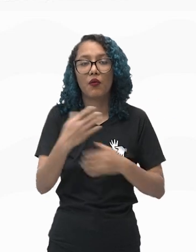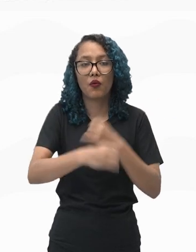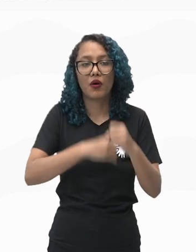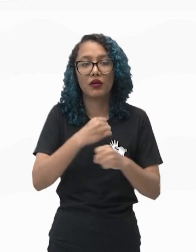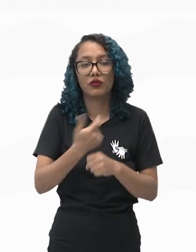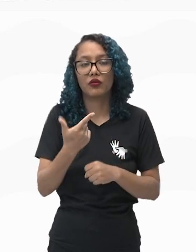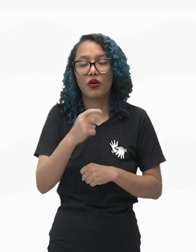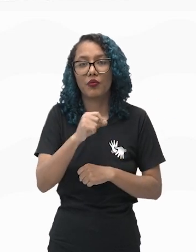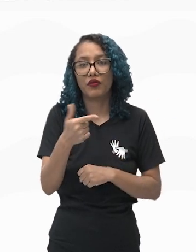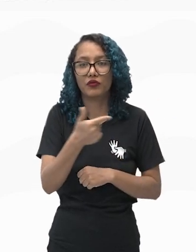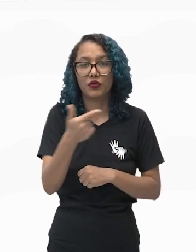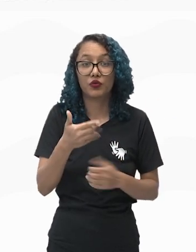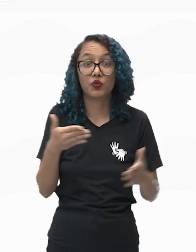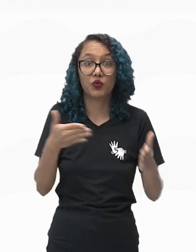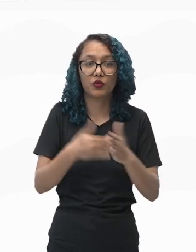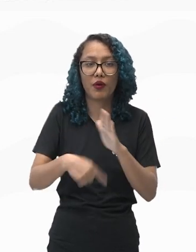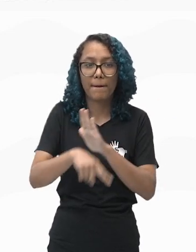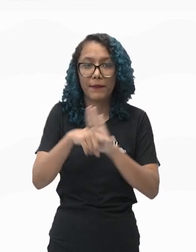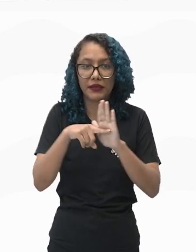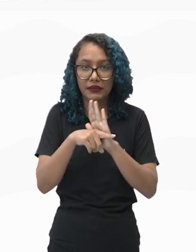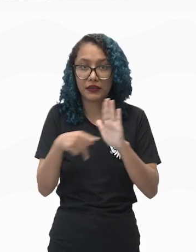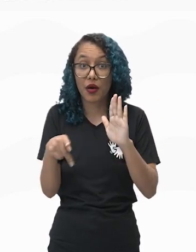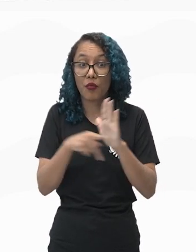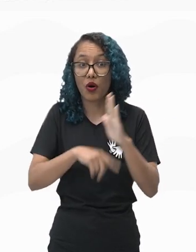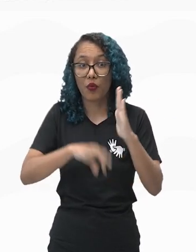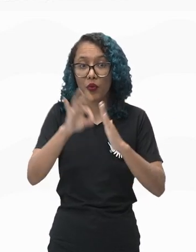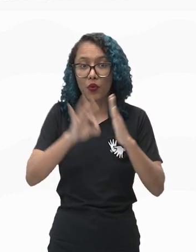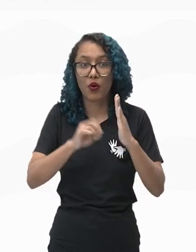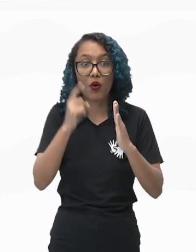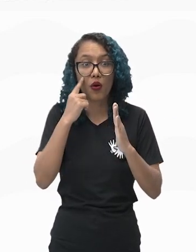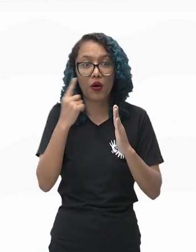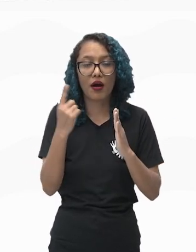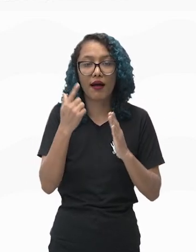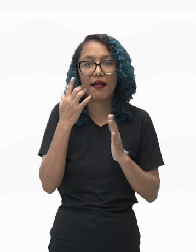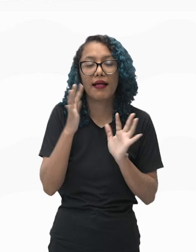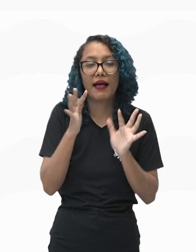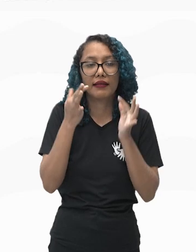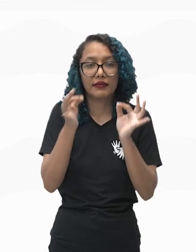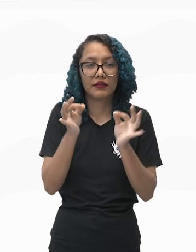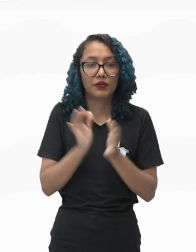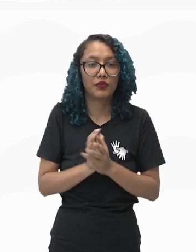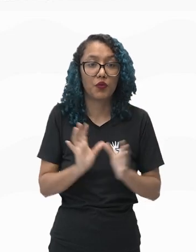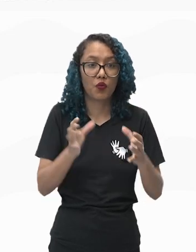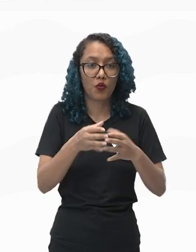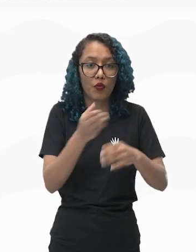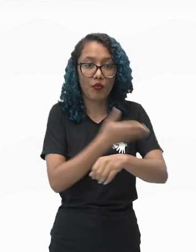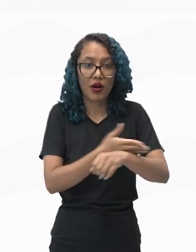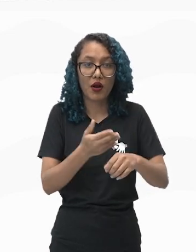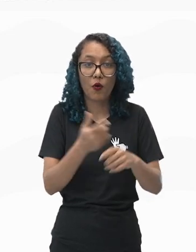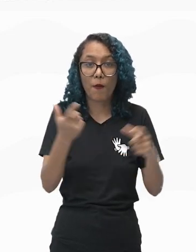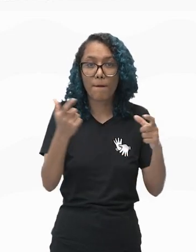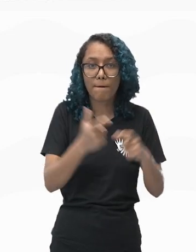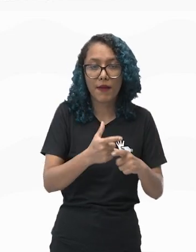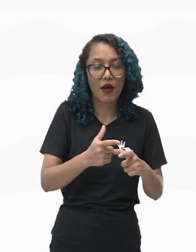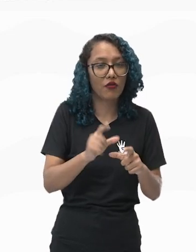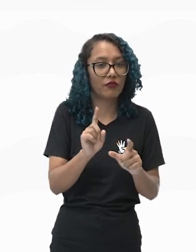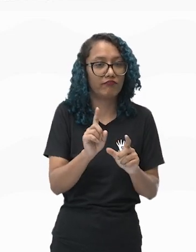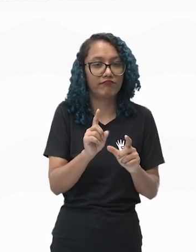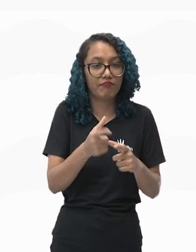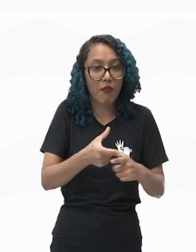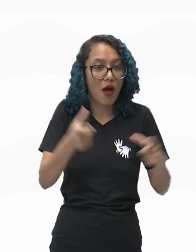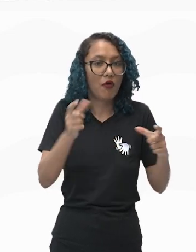último censo demográfico, olha que interessante, os brancos deixaram de ser maioria, sendo